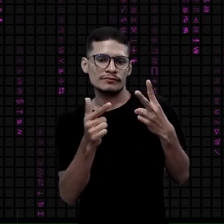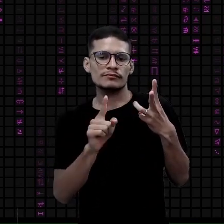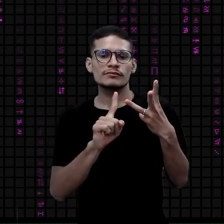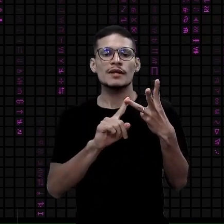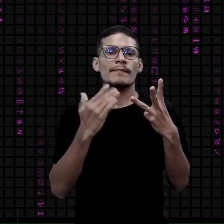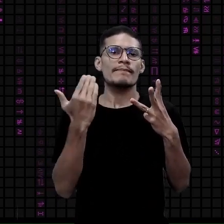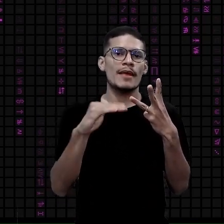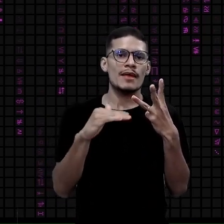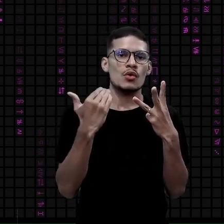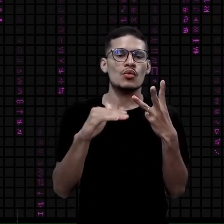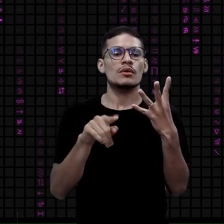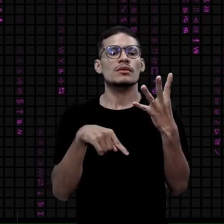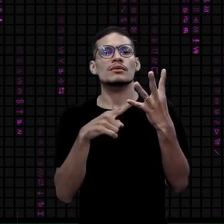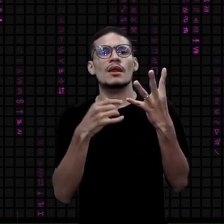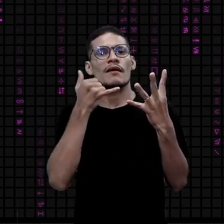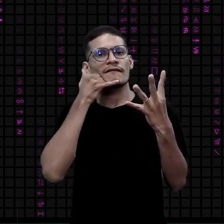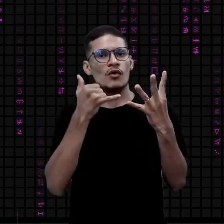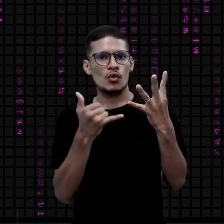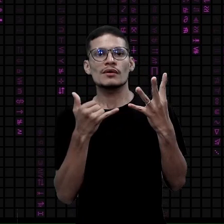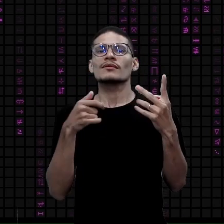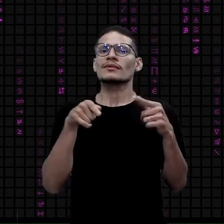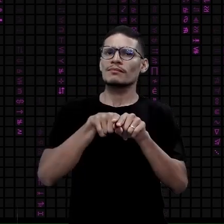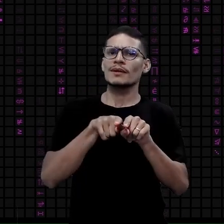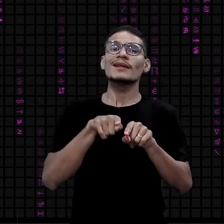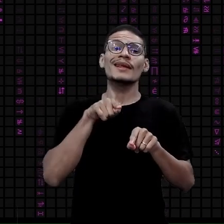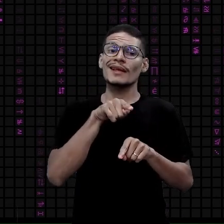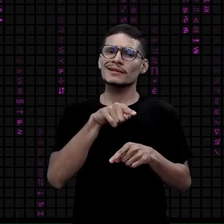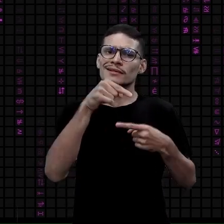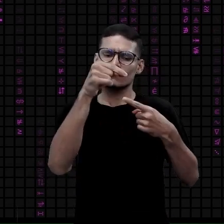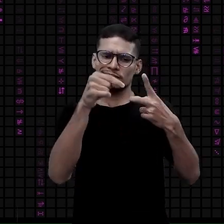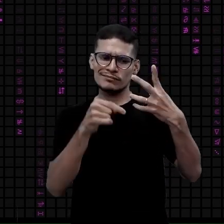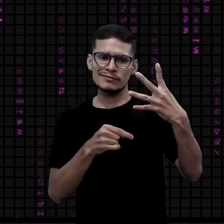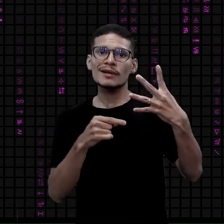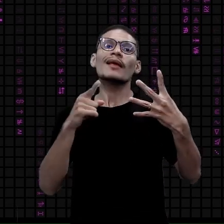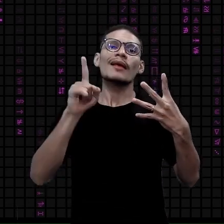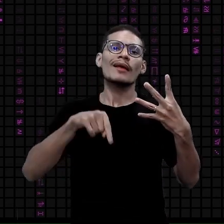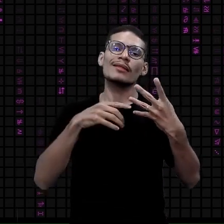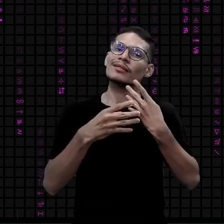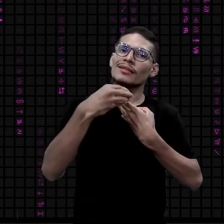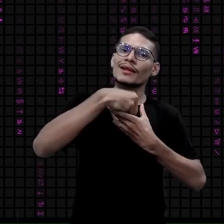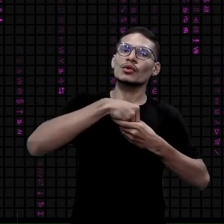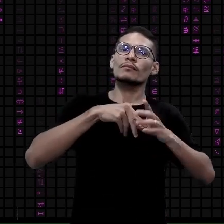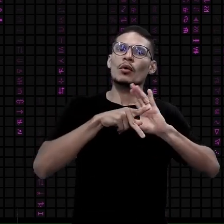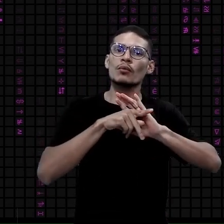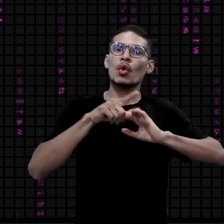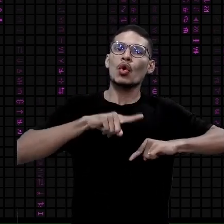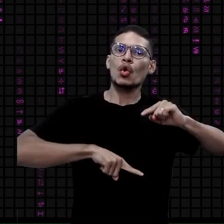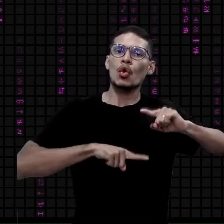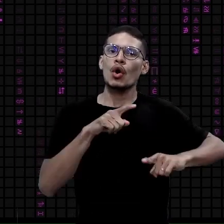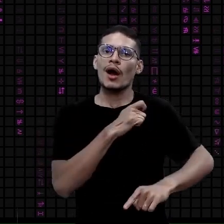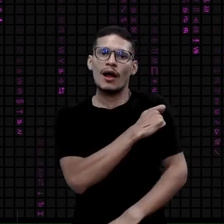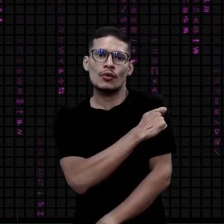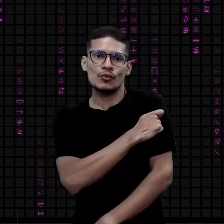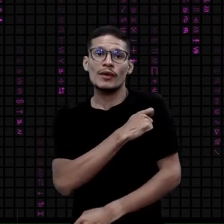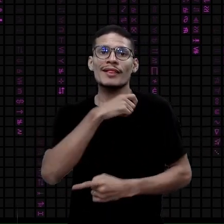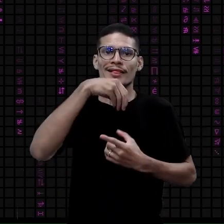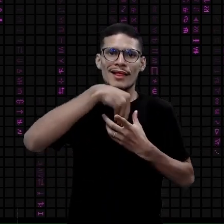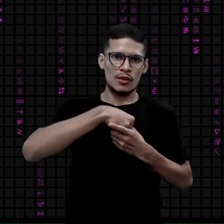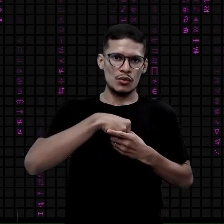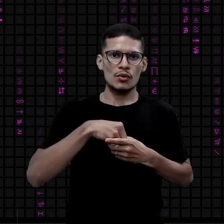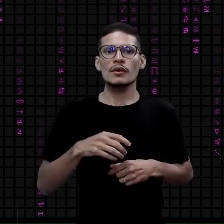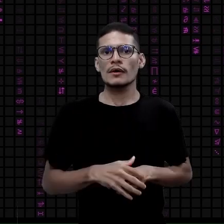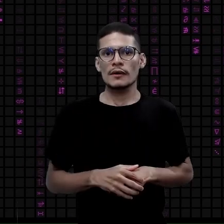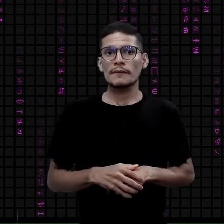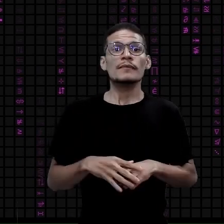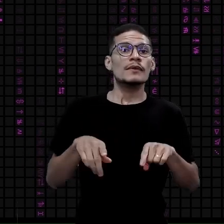e telefone. Esses atributos constituem o objeto estudante, estão dentro do objeto e